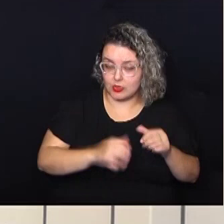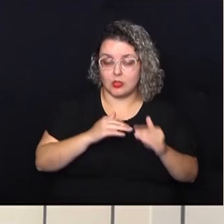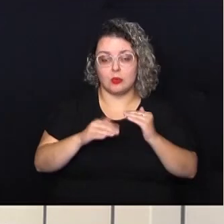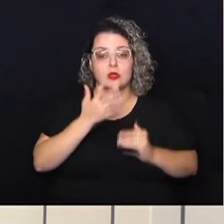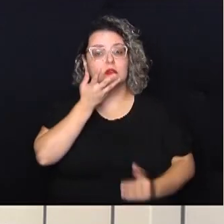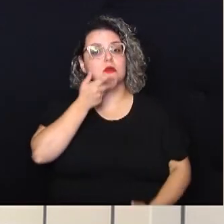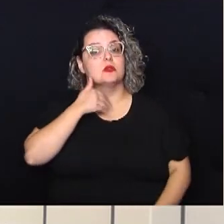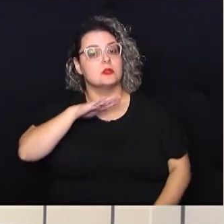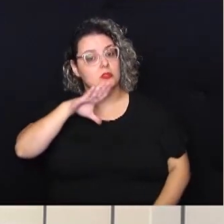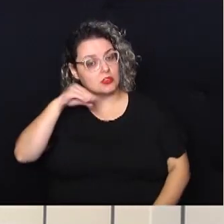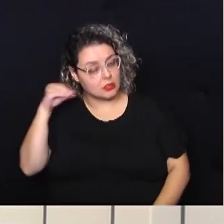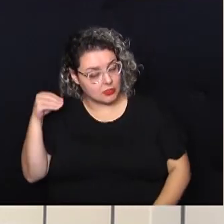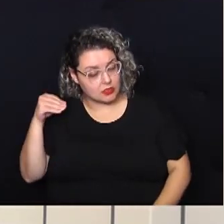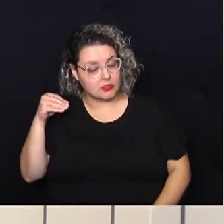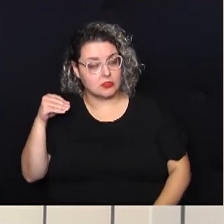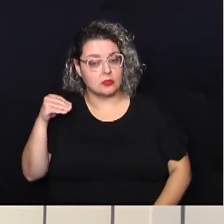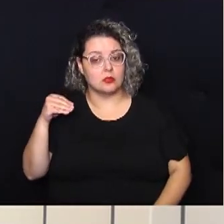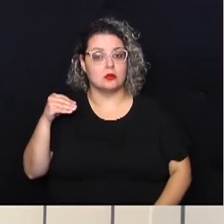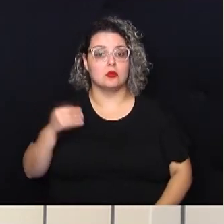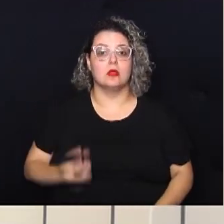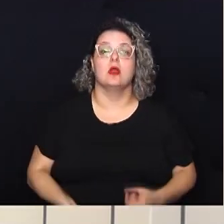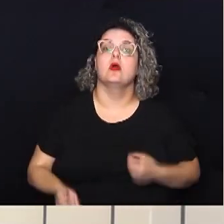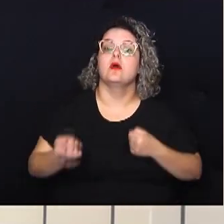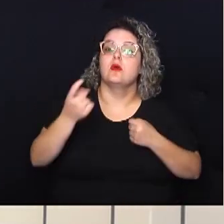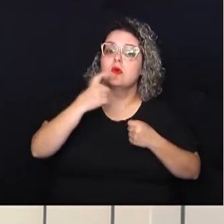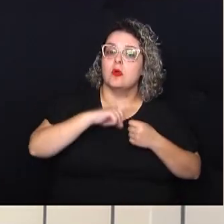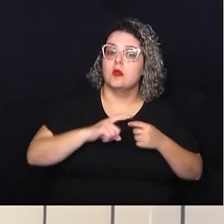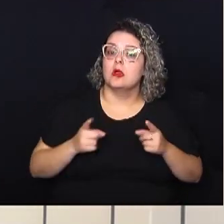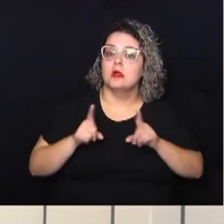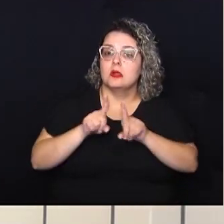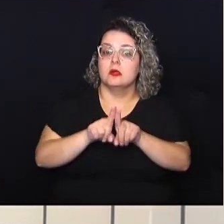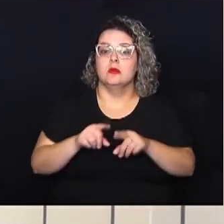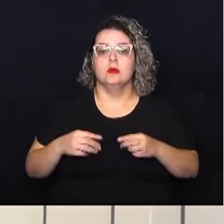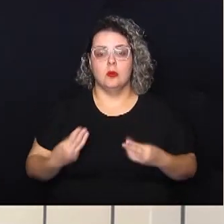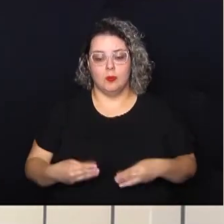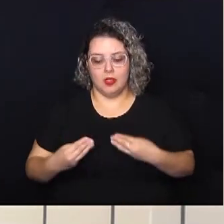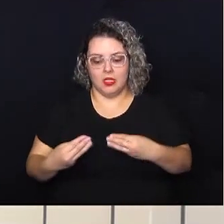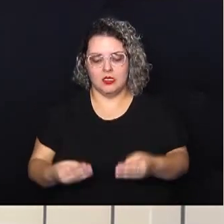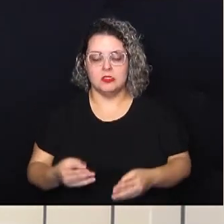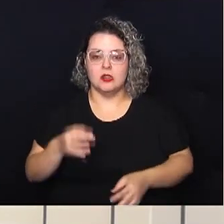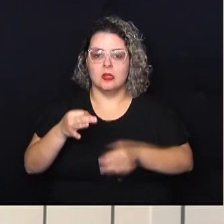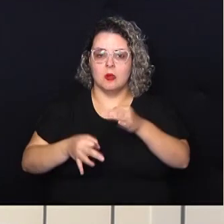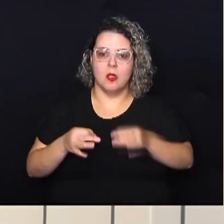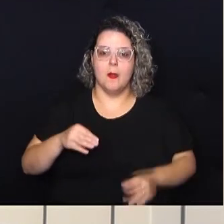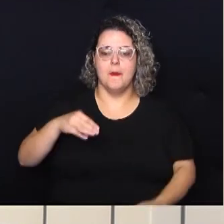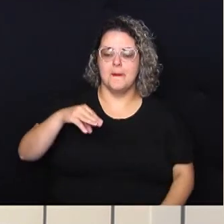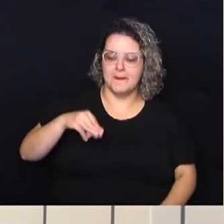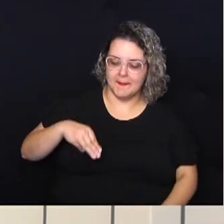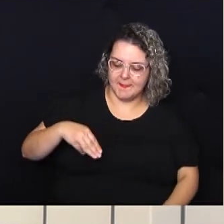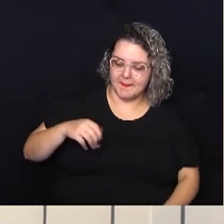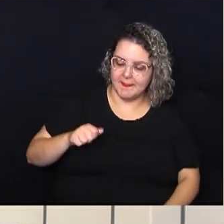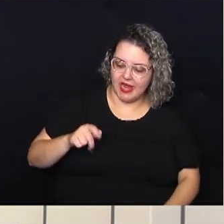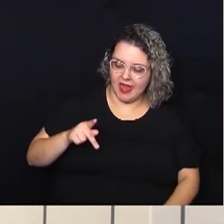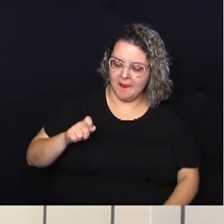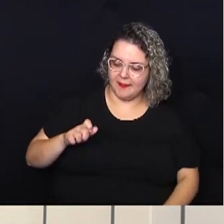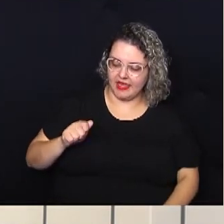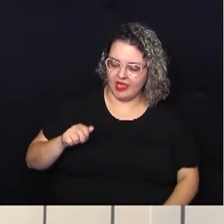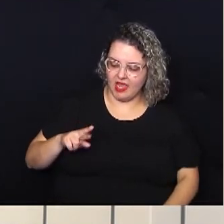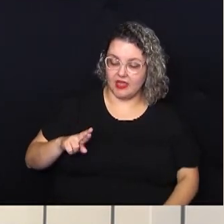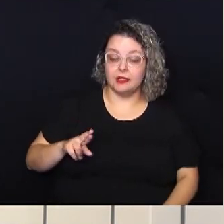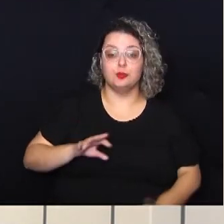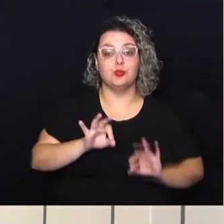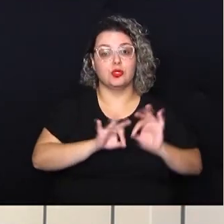crianças e adolescentes, retomada em parceria com o Ministério da Justiça do MAPEAR, programa com levantamento